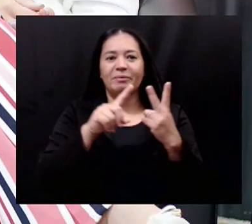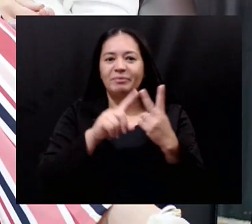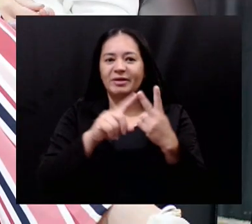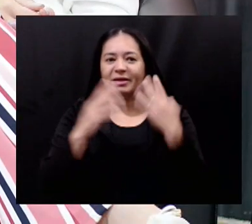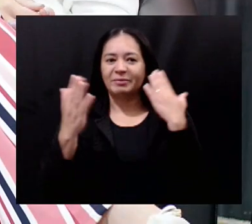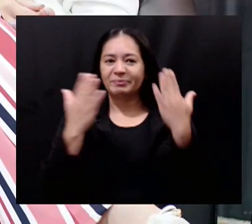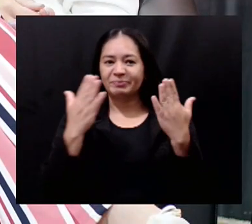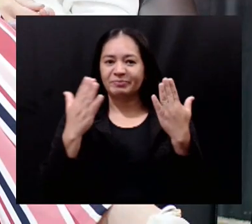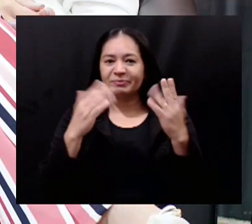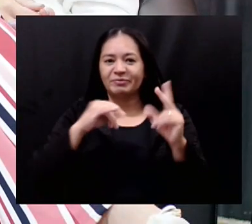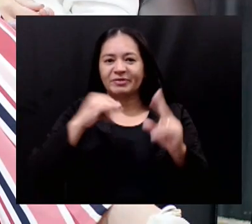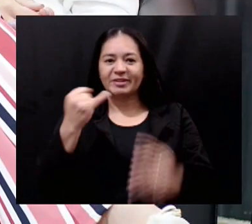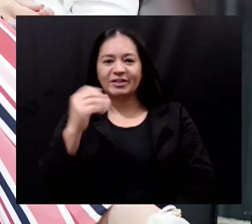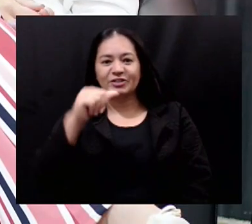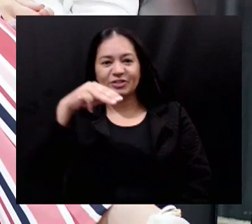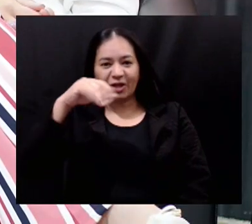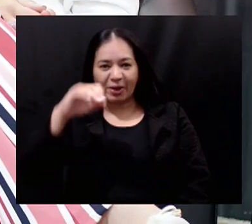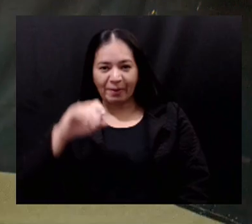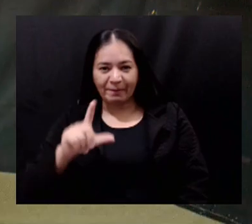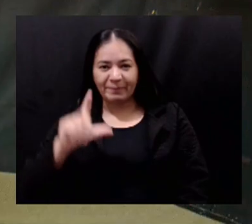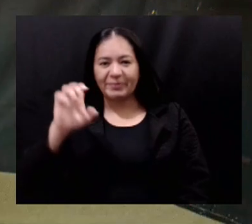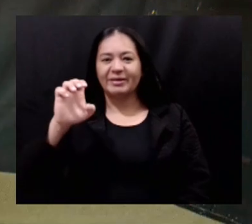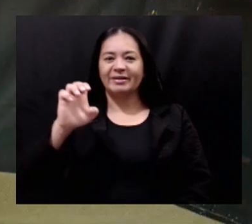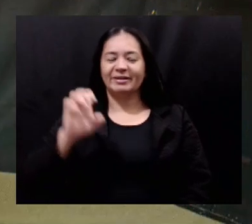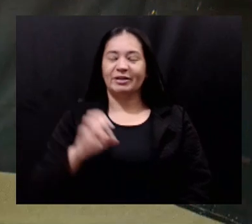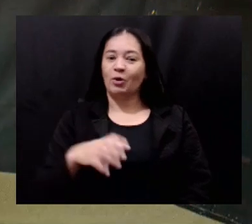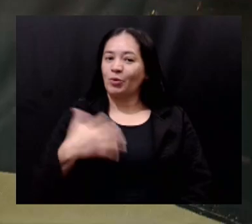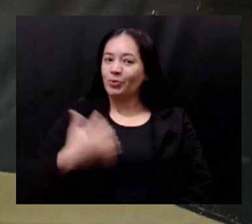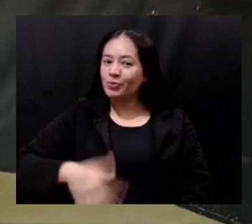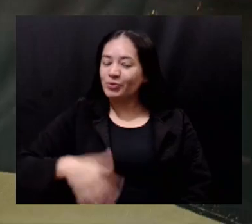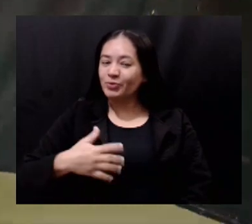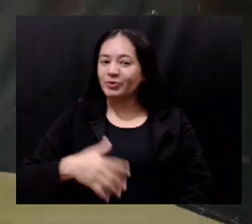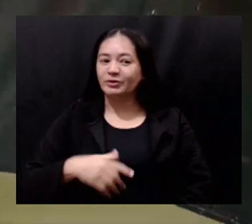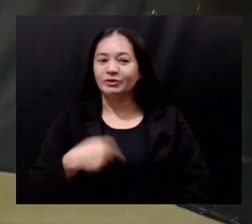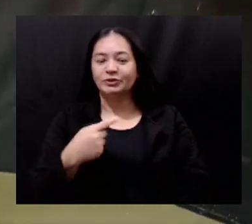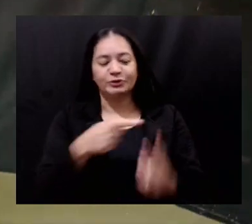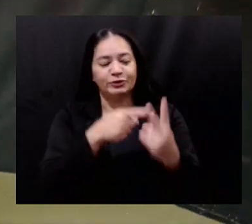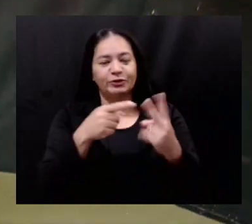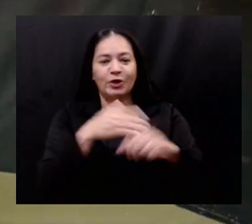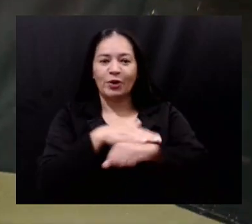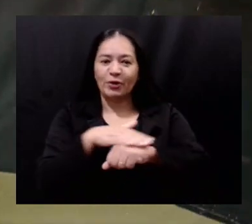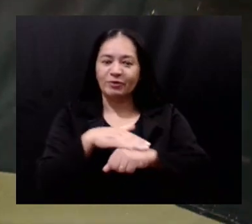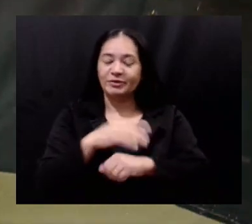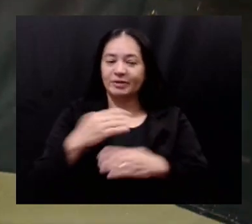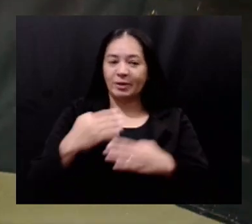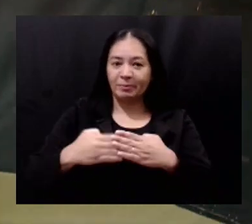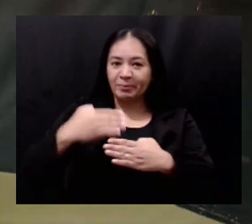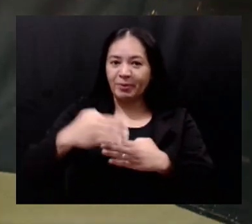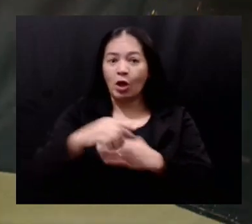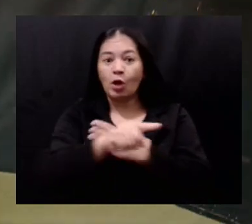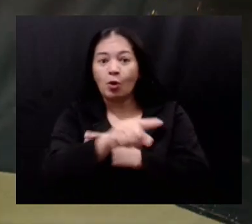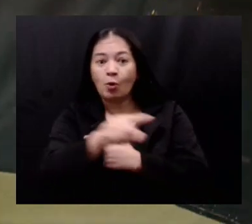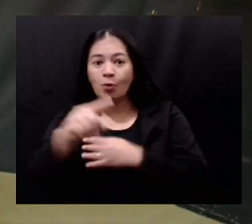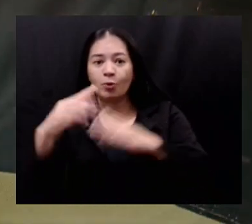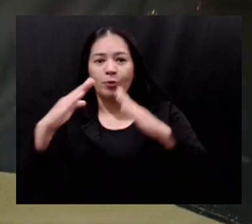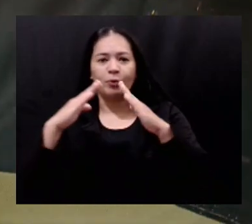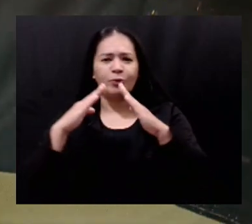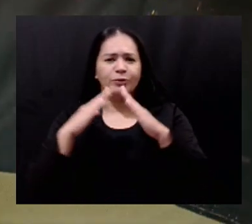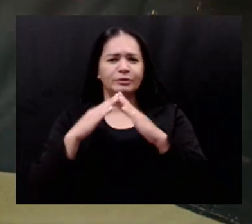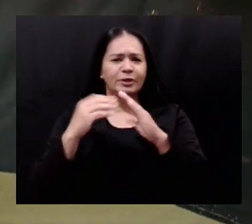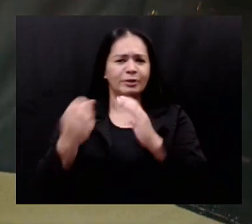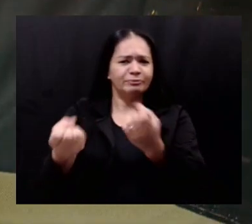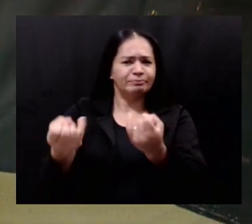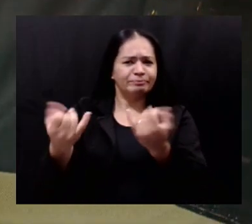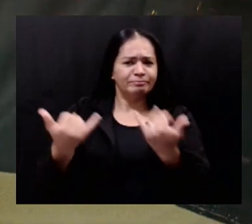Jamile Ferraresso. Olha só, hein? Nós vamos conversar com elas daqui a pouquinho. E você aí de casa, conta pra gente, quantos amigos